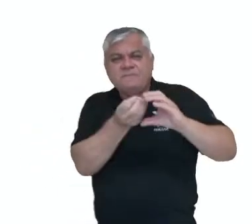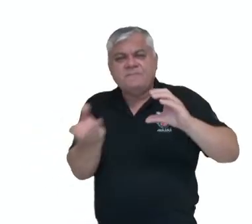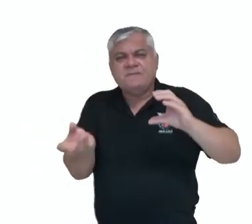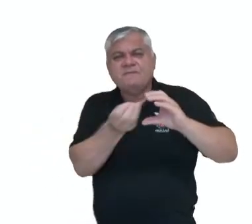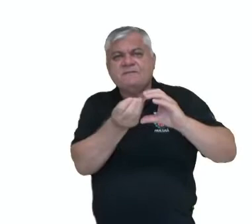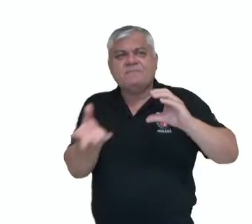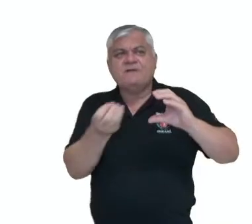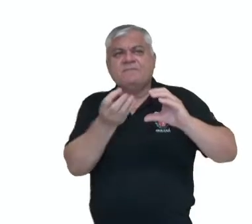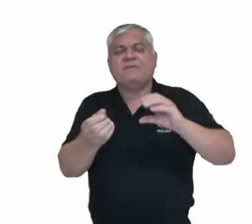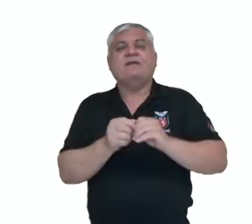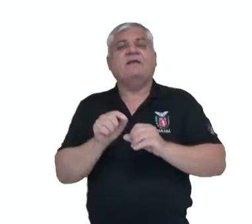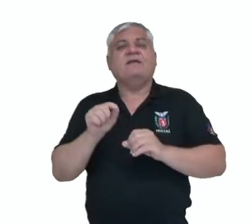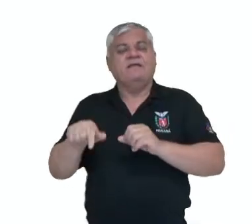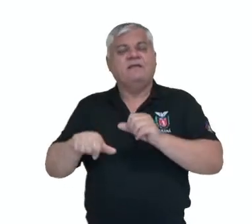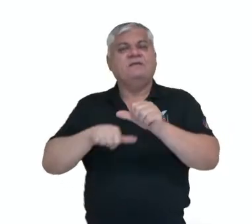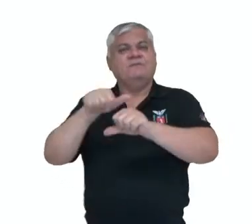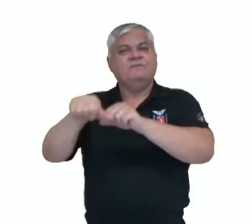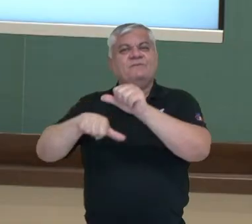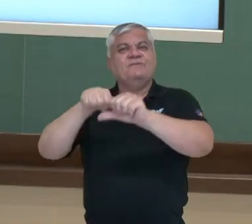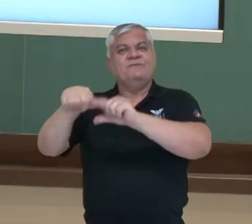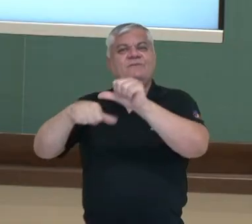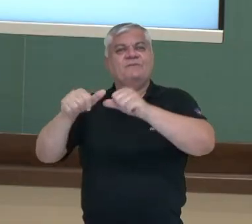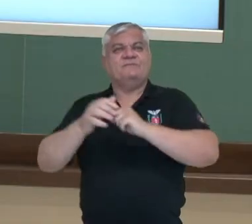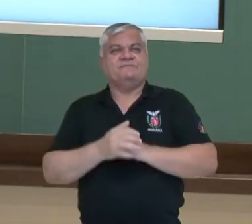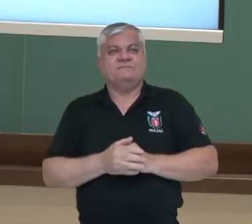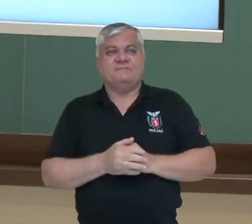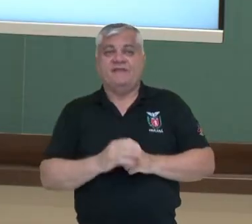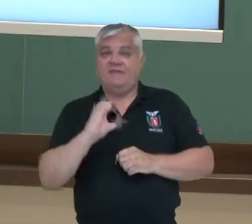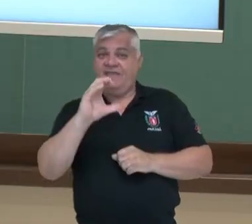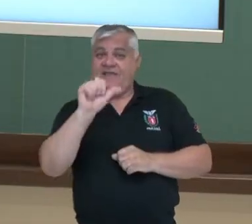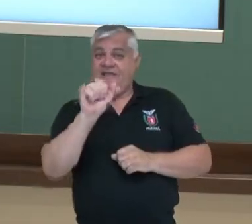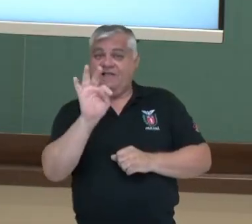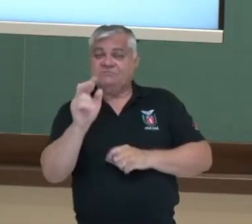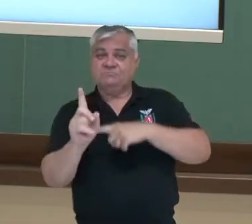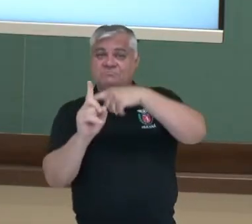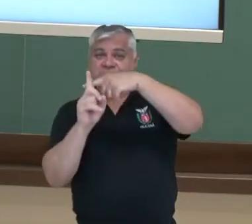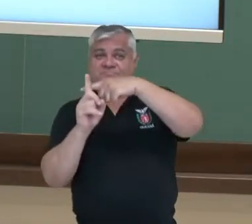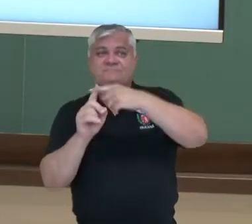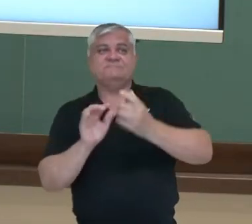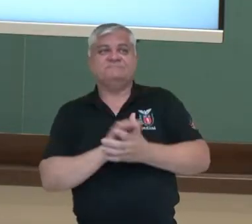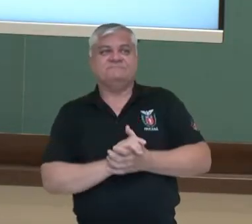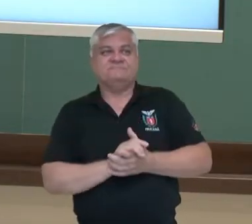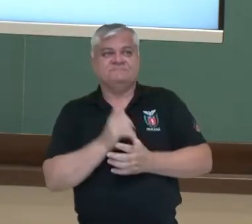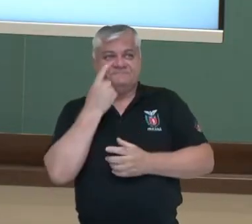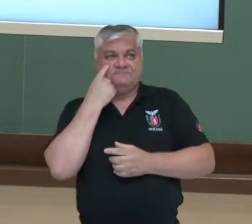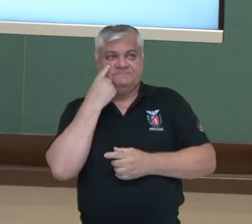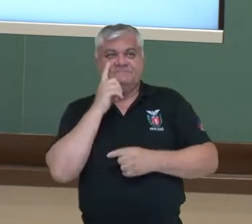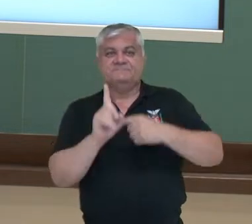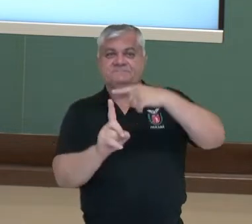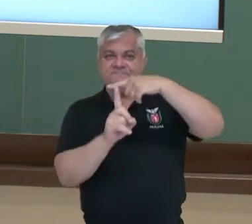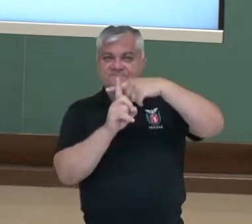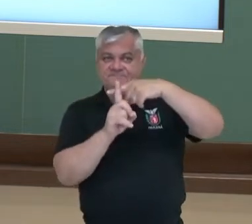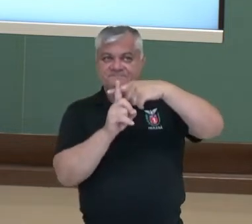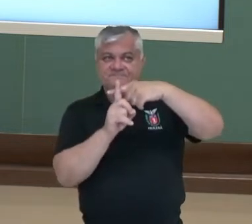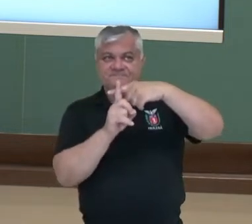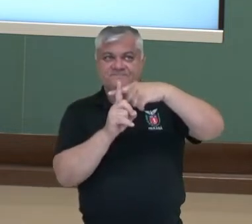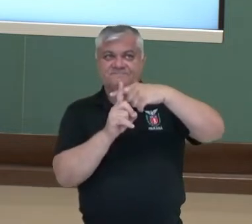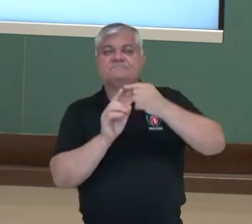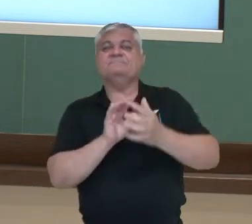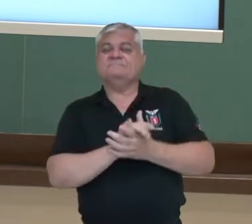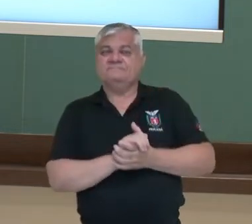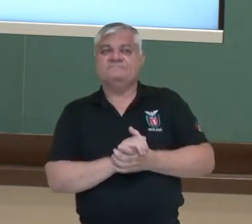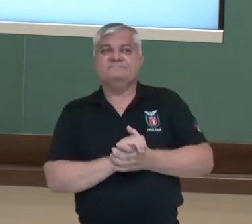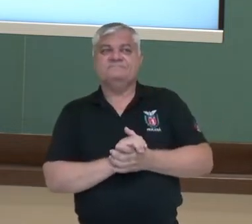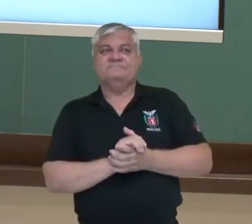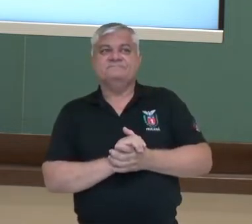oxidantes e frequentemente são cátions. Aqui, ó. Aqui nós temos uma densidade de carga positiva, aqui temos uma carga